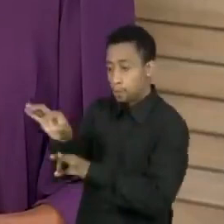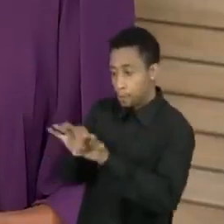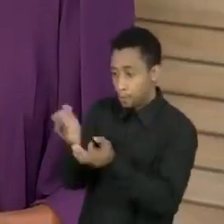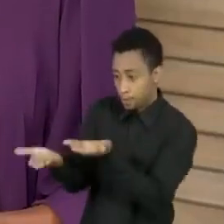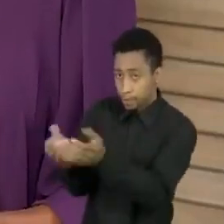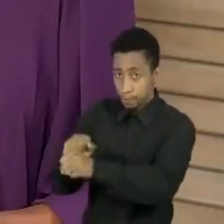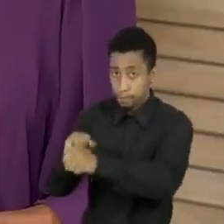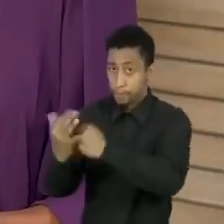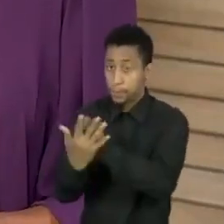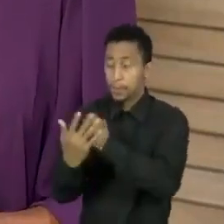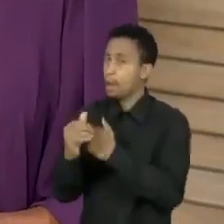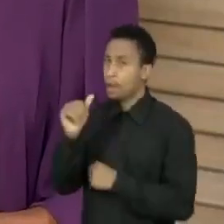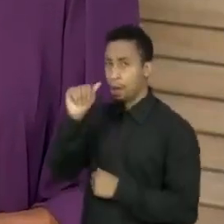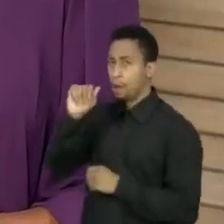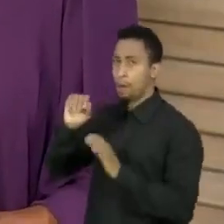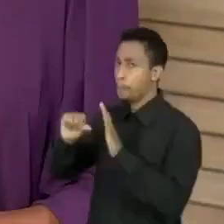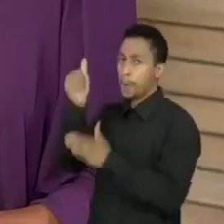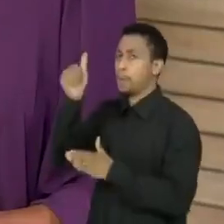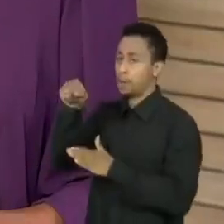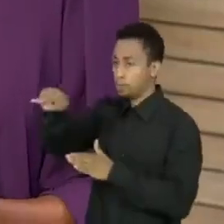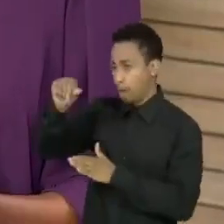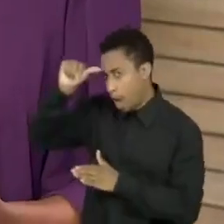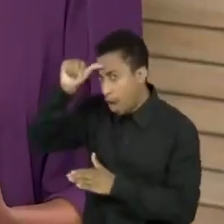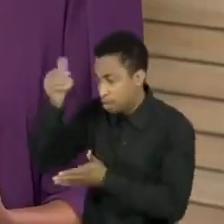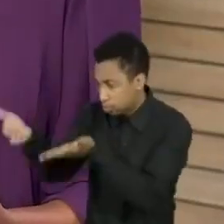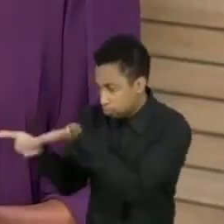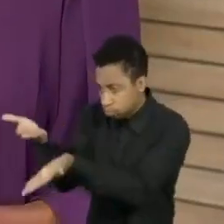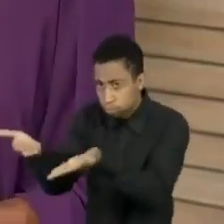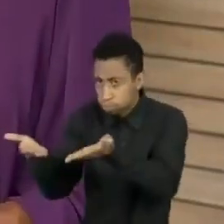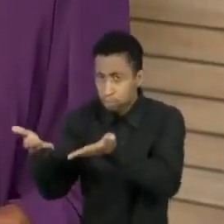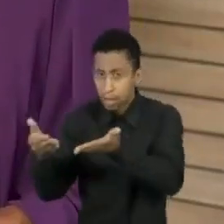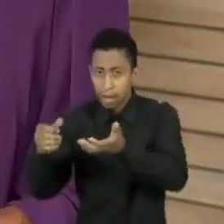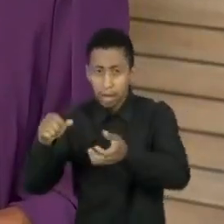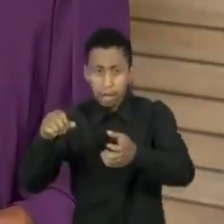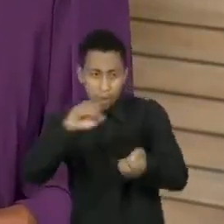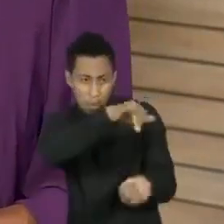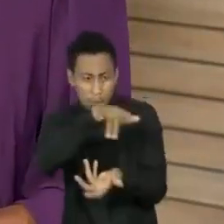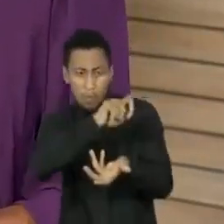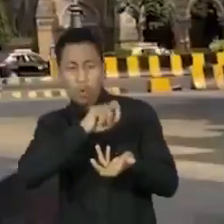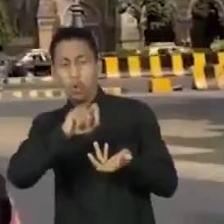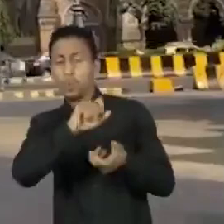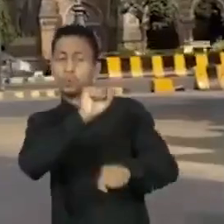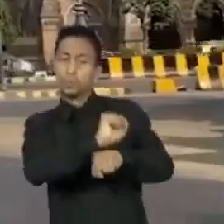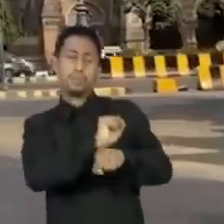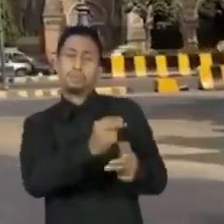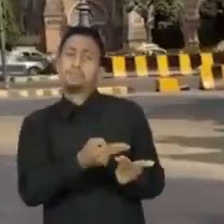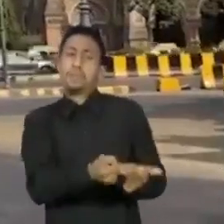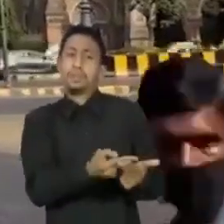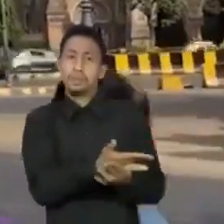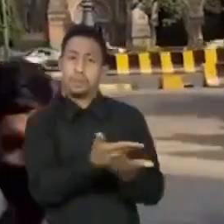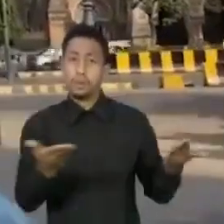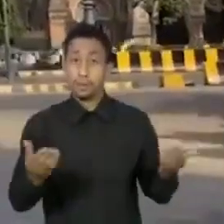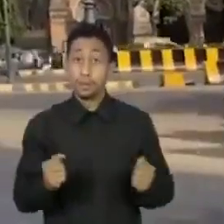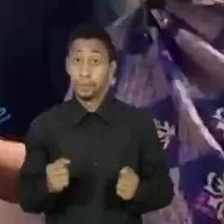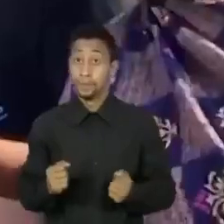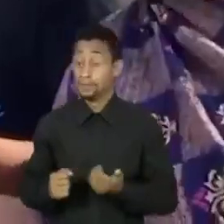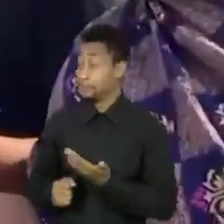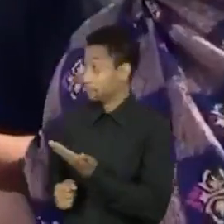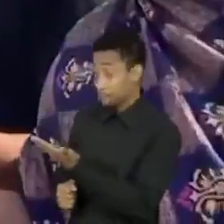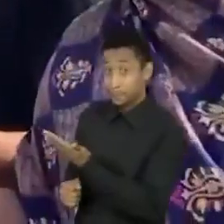deverá atender primeiro a demanda da Índia e pede que o resto do mundo seja paciente. No